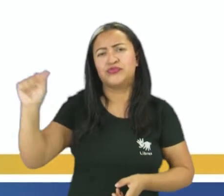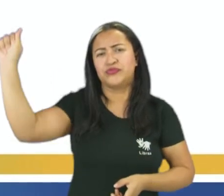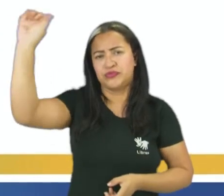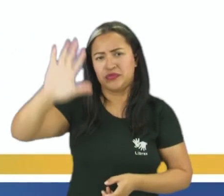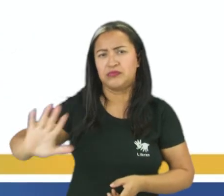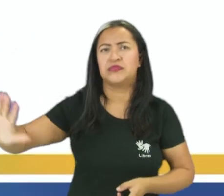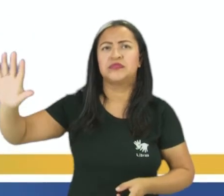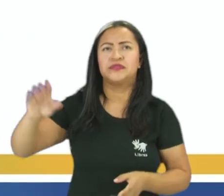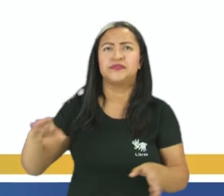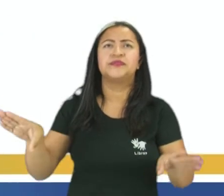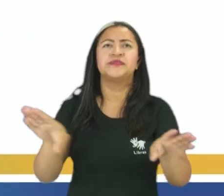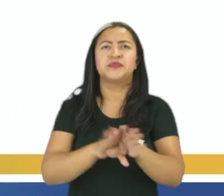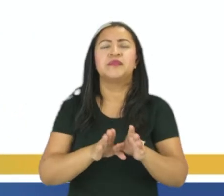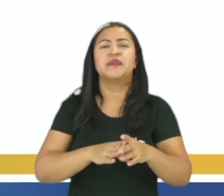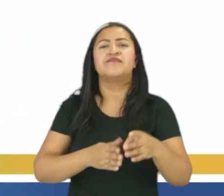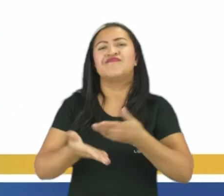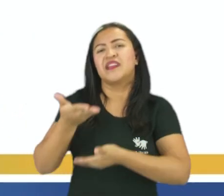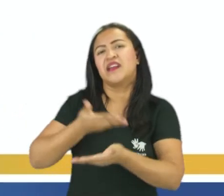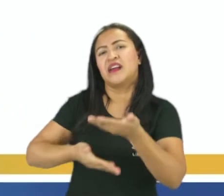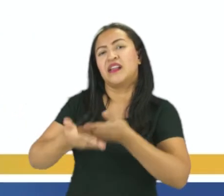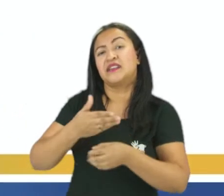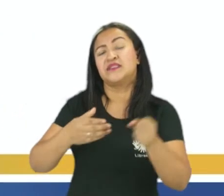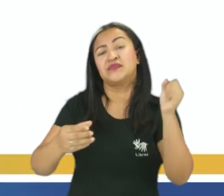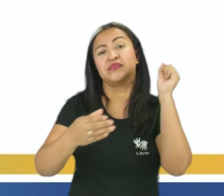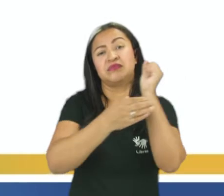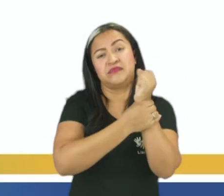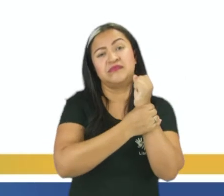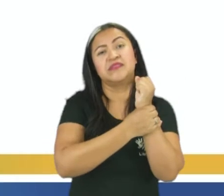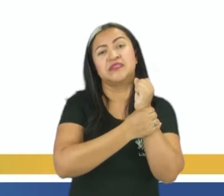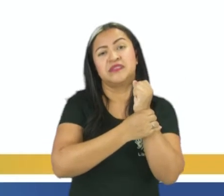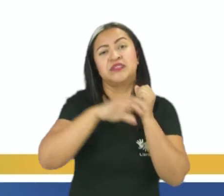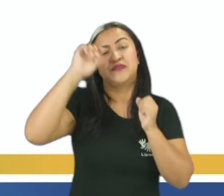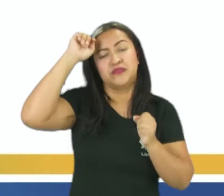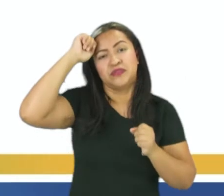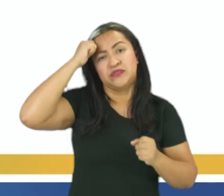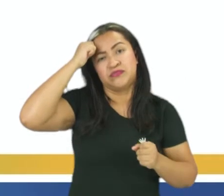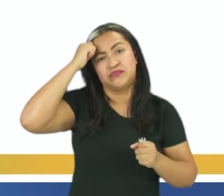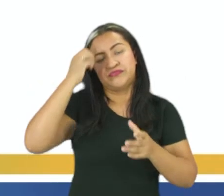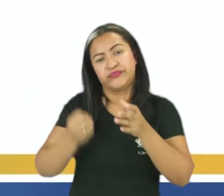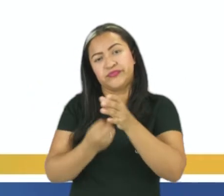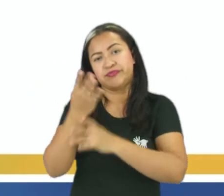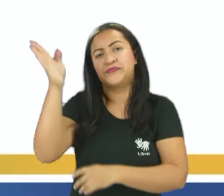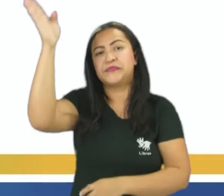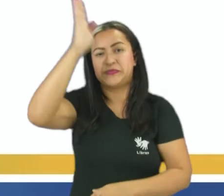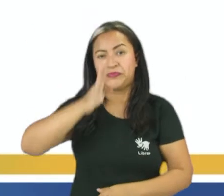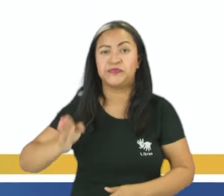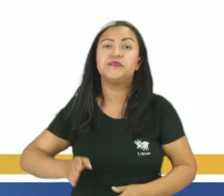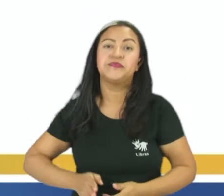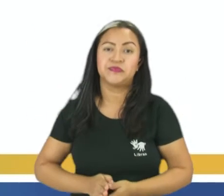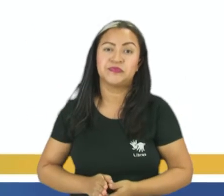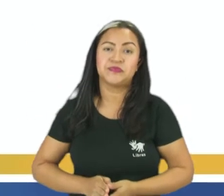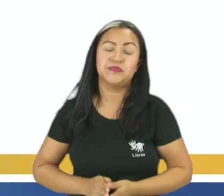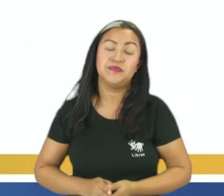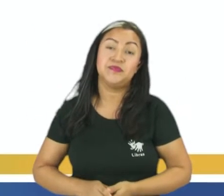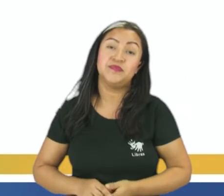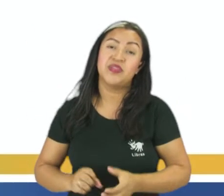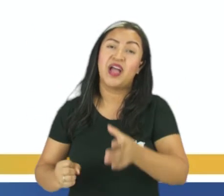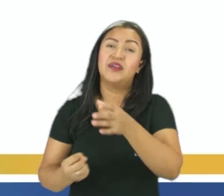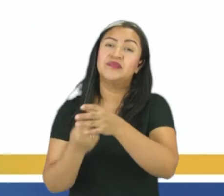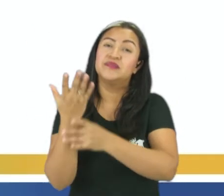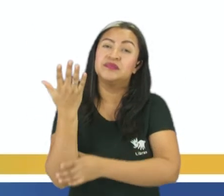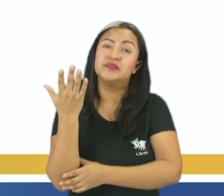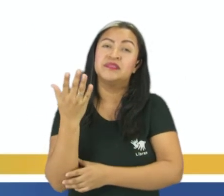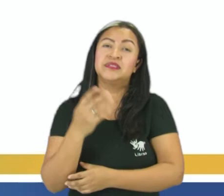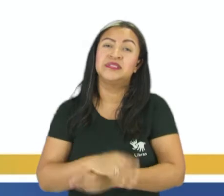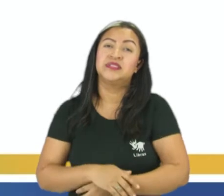está estritamente ligada aí à escravidão, né? Supostamente criada aqui no Brasil, né? Teria surgido a partir